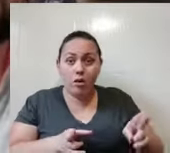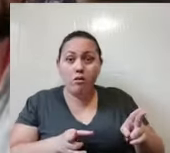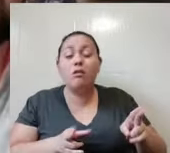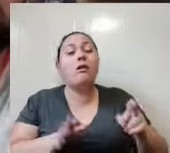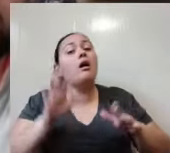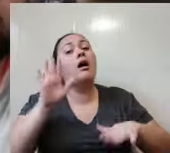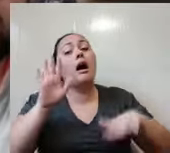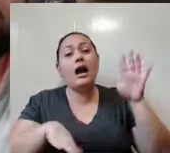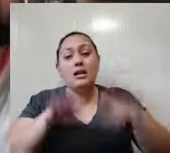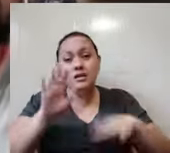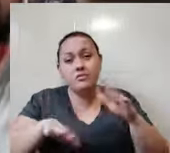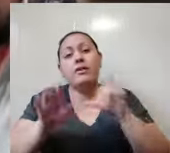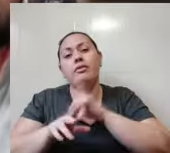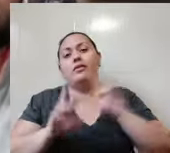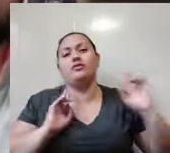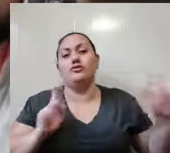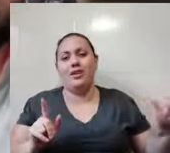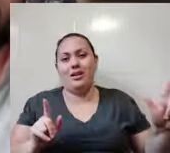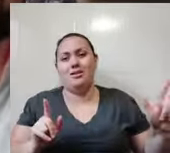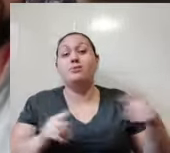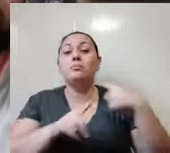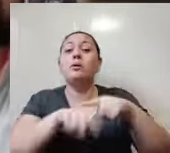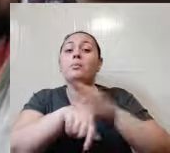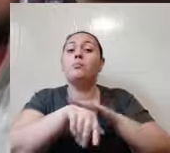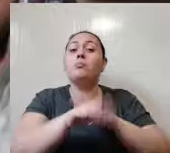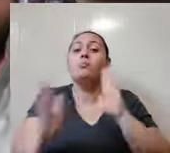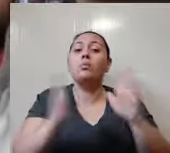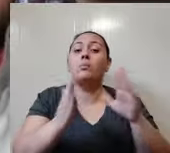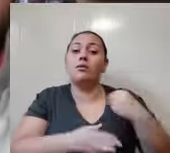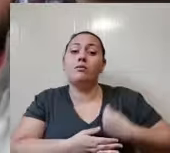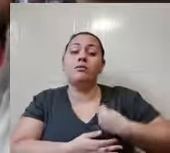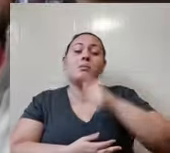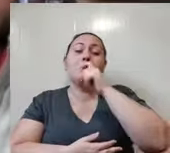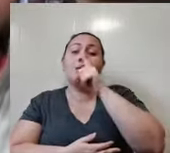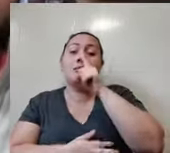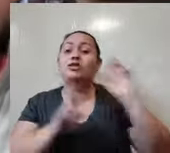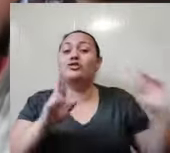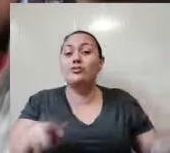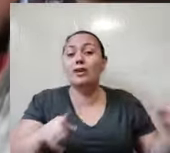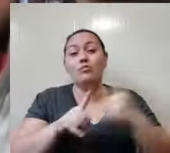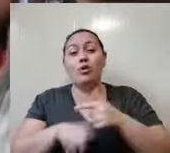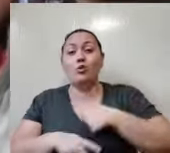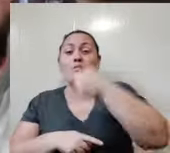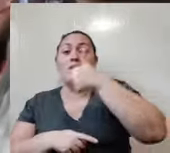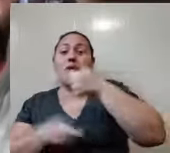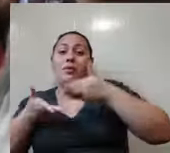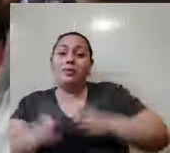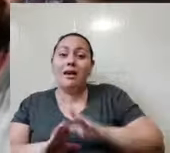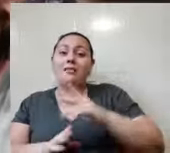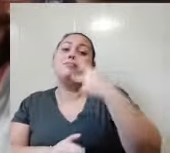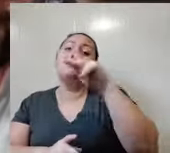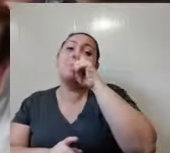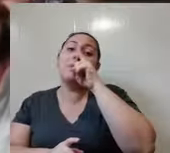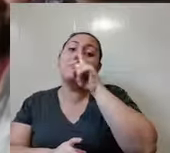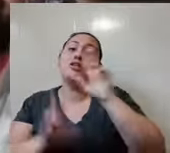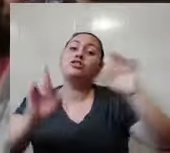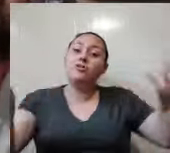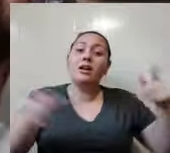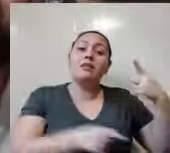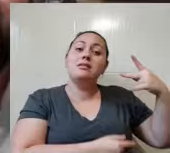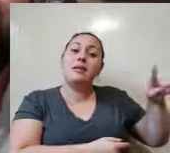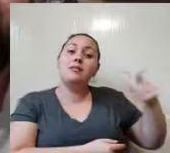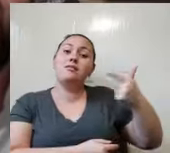mesmo pai, que têm a mesma mãe, têm pais e mães que muitas vezes são diferentes, porque os momentos da vida dos pais também influenciam nas suas